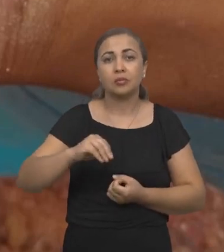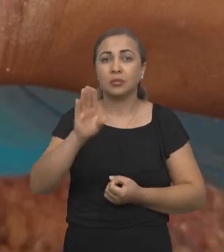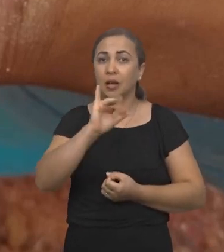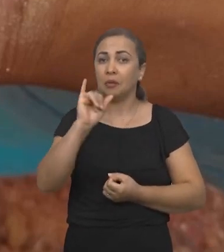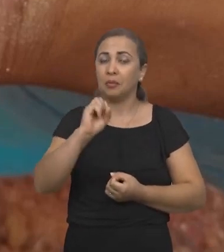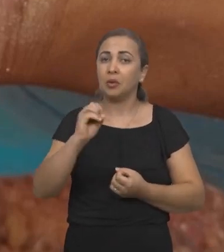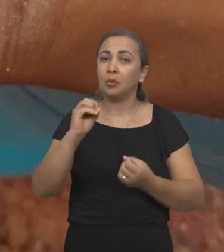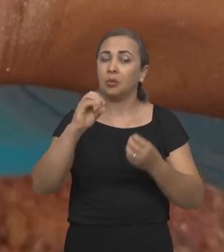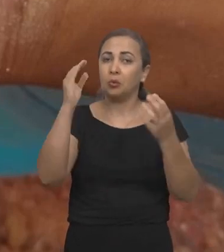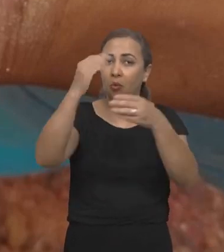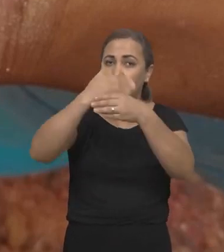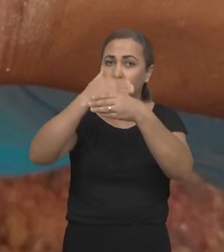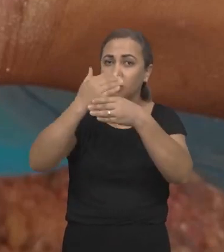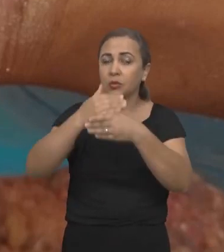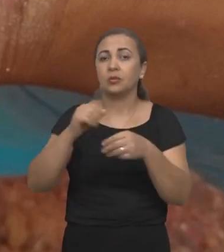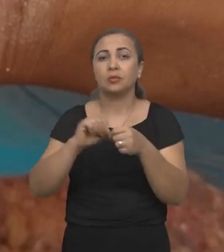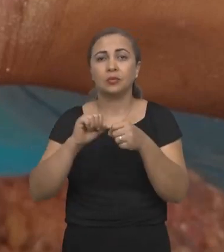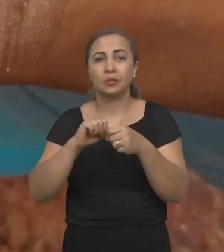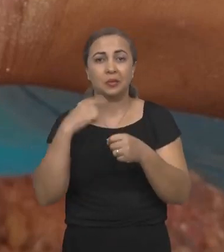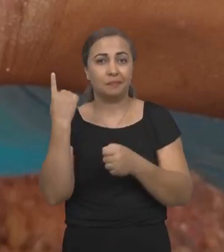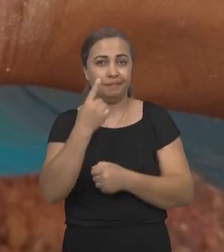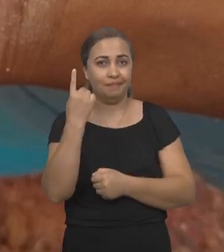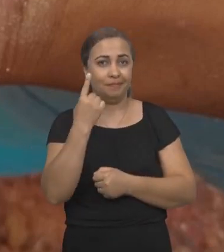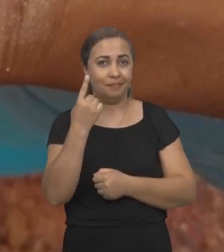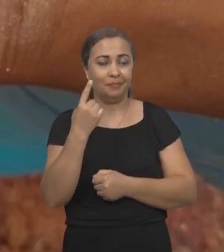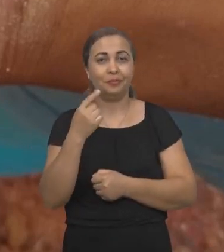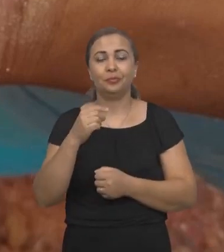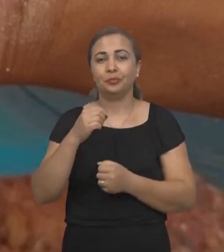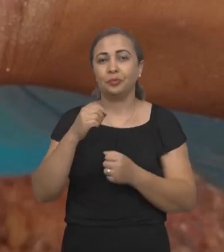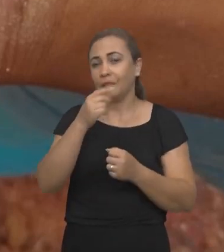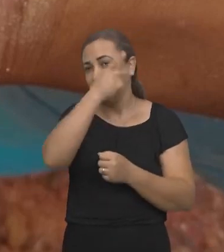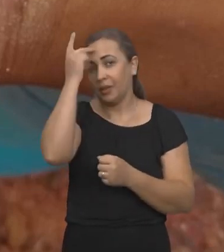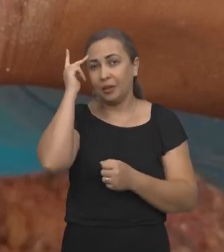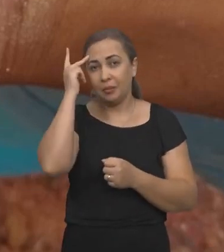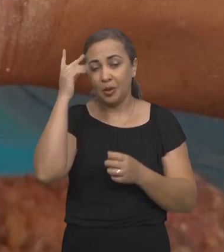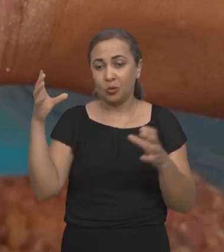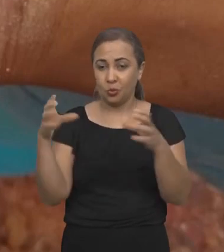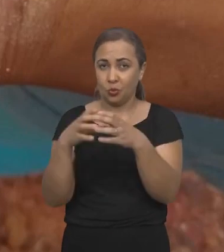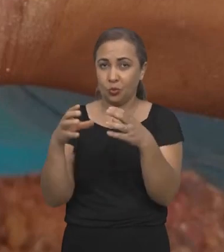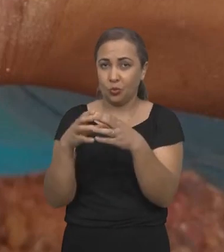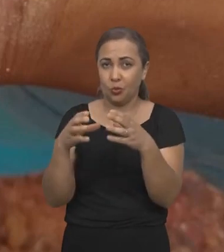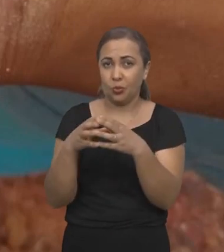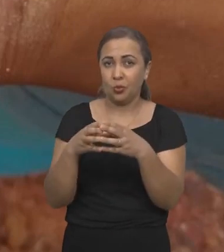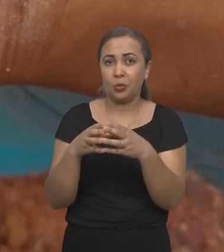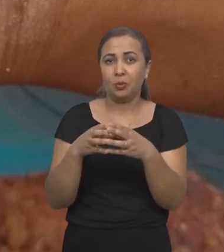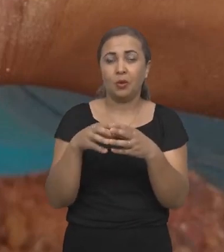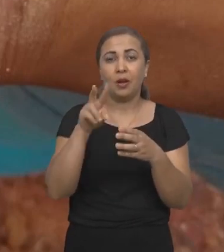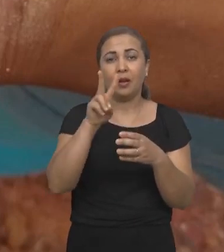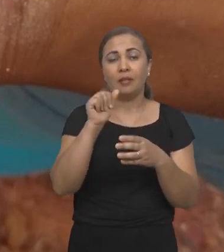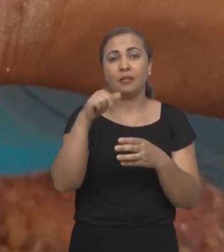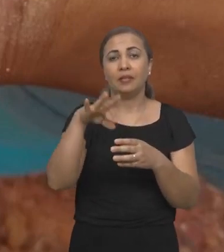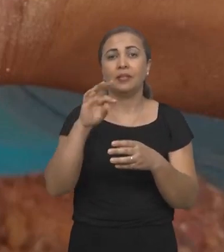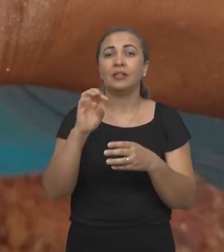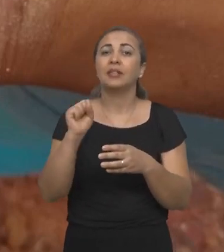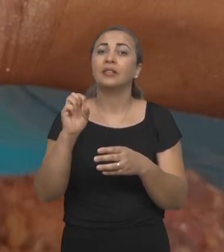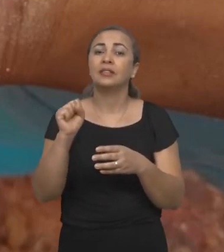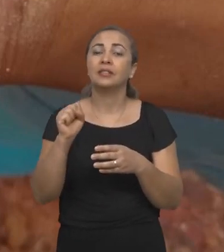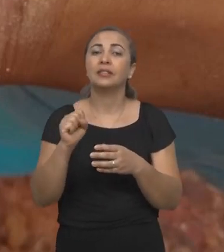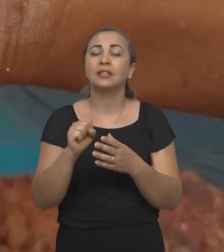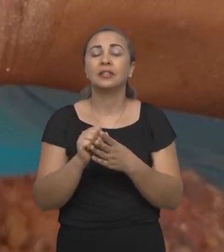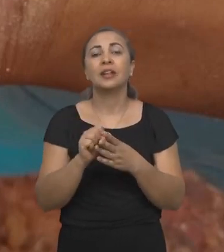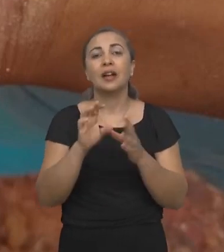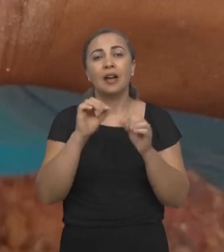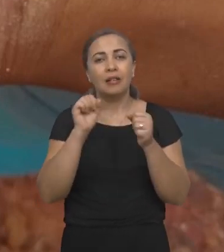bioconstrução, que foi idealizado por uma dos membros, né, por um dos membros da nossa equipe, que é a Vanessa Rodrigues, e que é uma